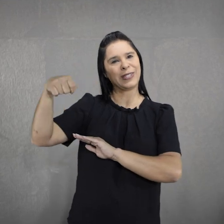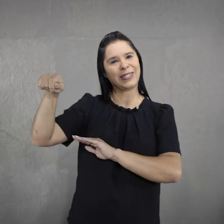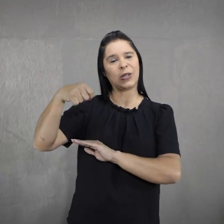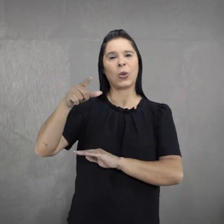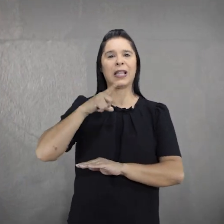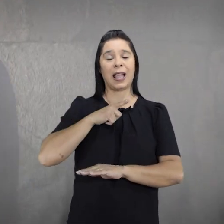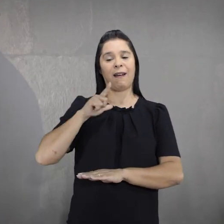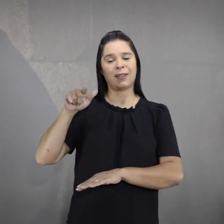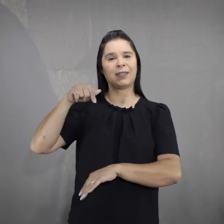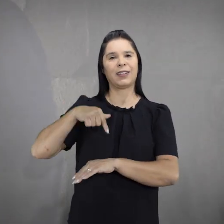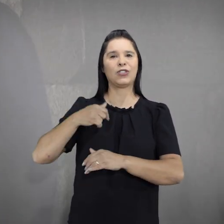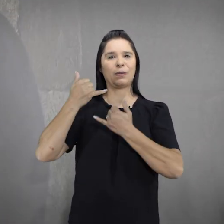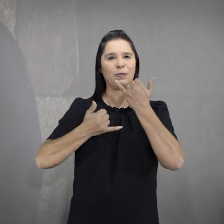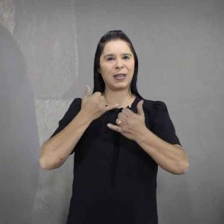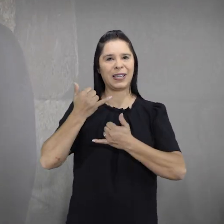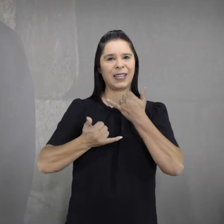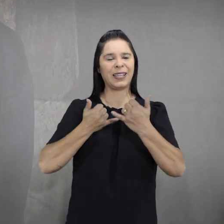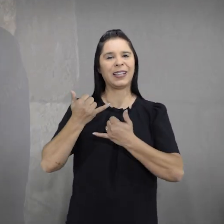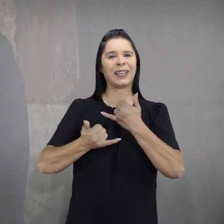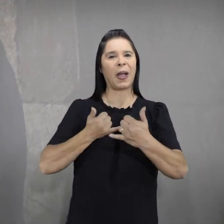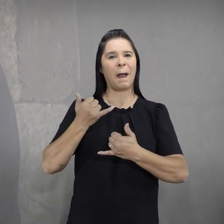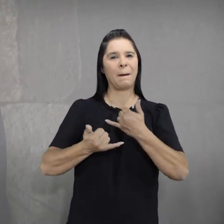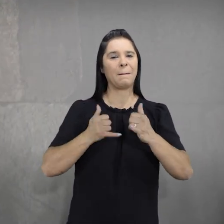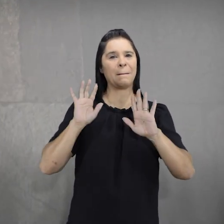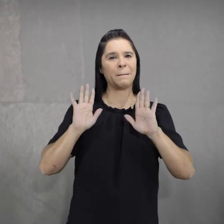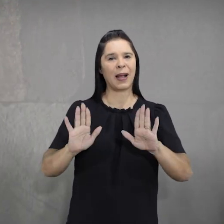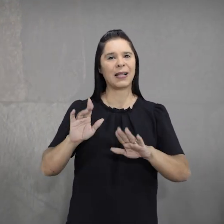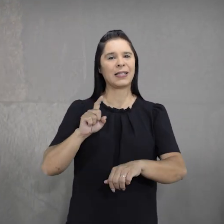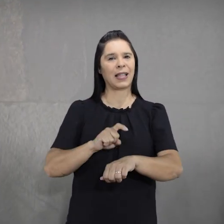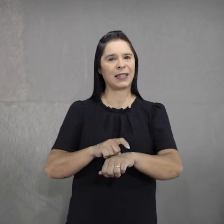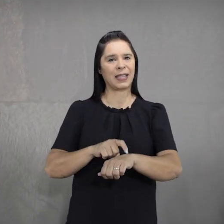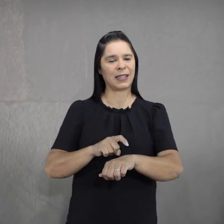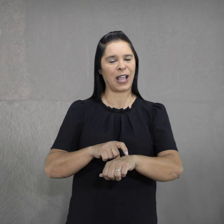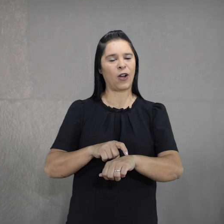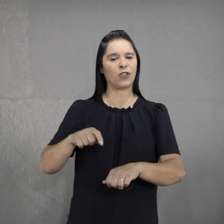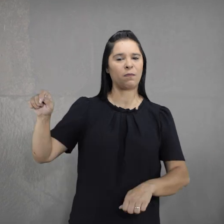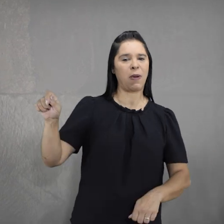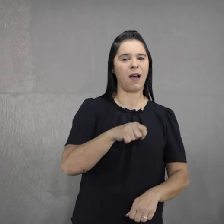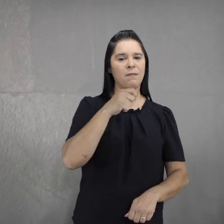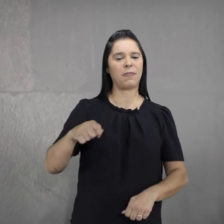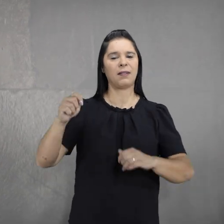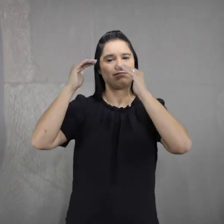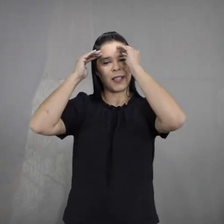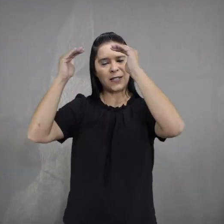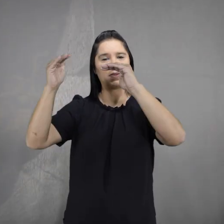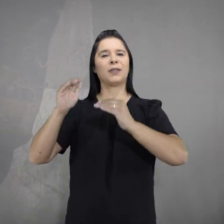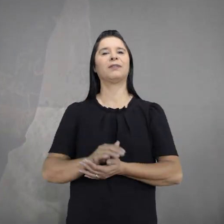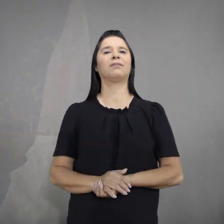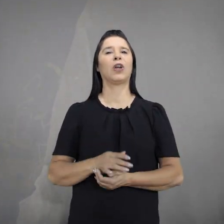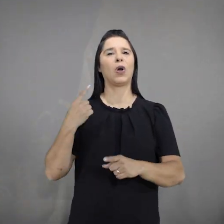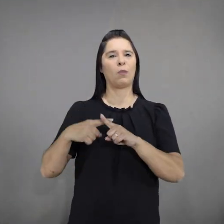na torre, às vezes, a gente brinca, a gente descontrai, mas na hora do toque é aquele respeito ali, porque o toque